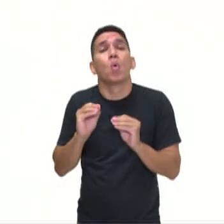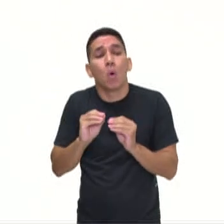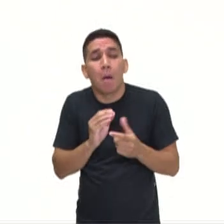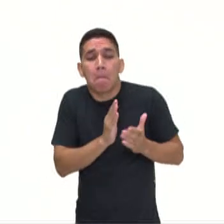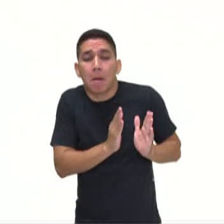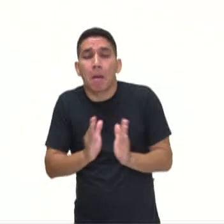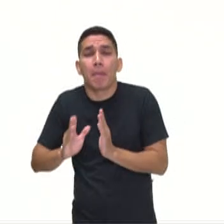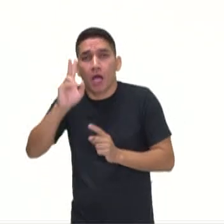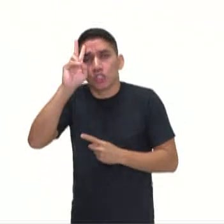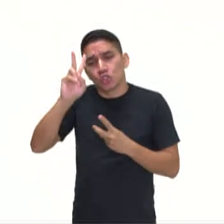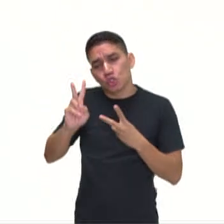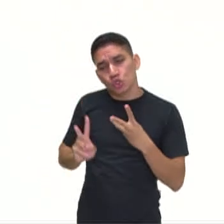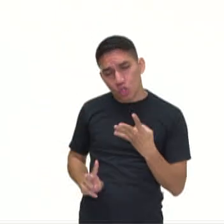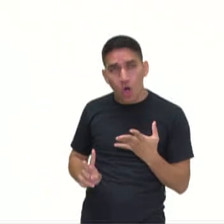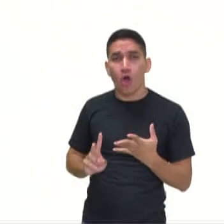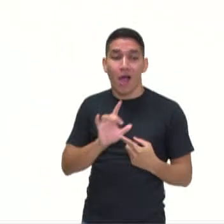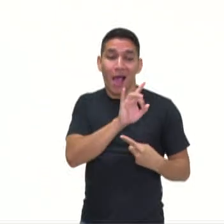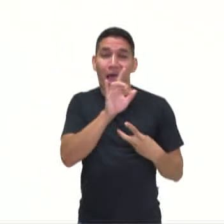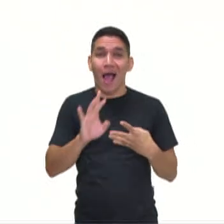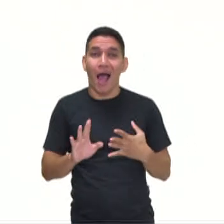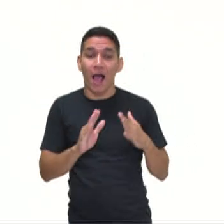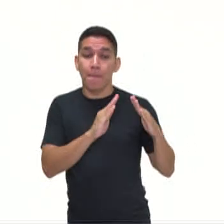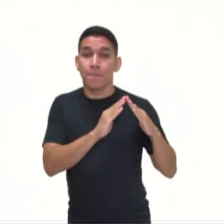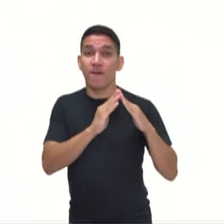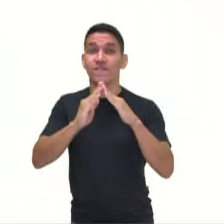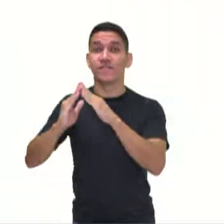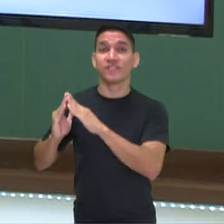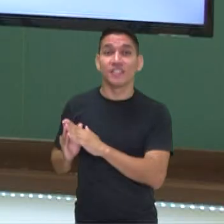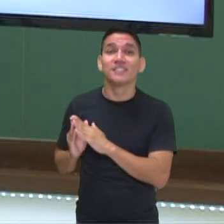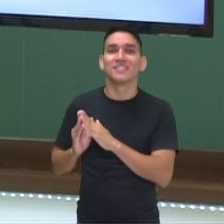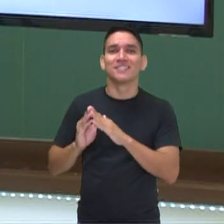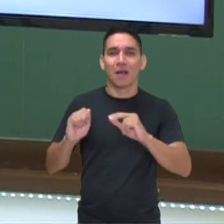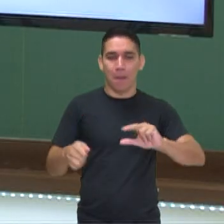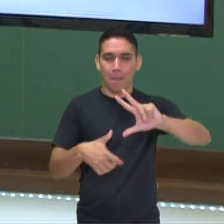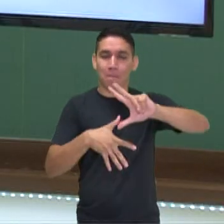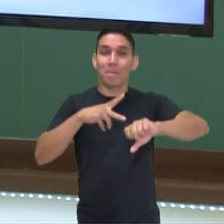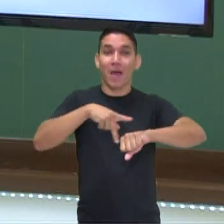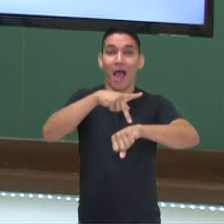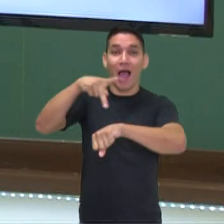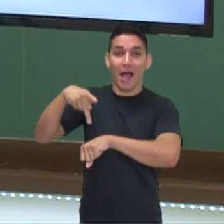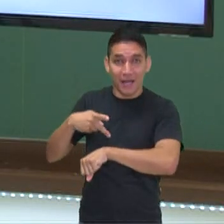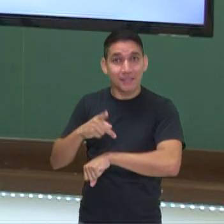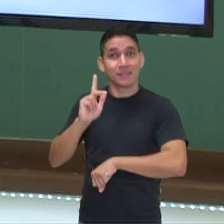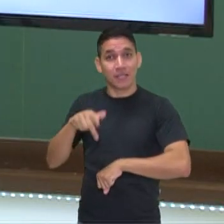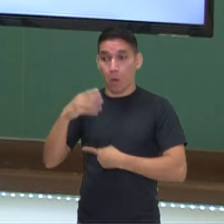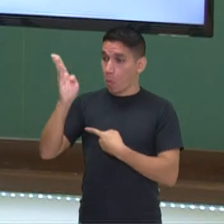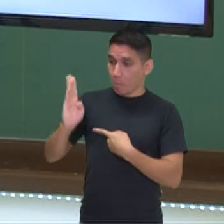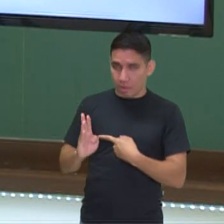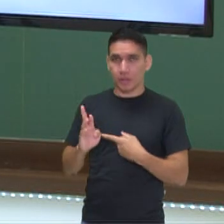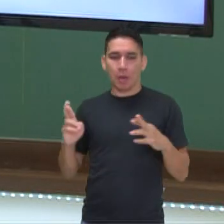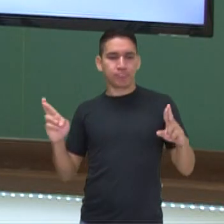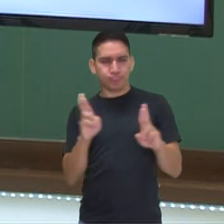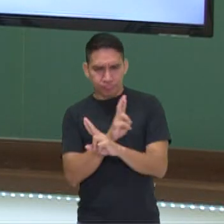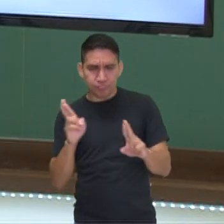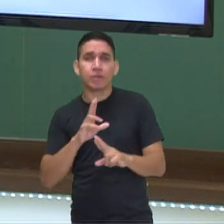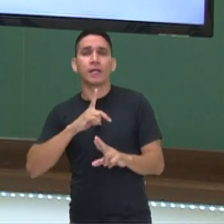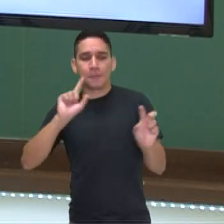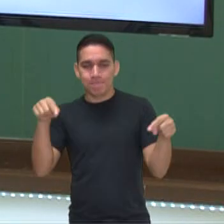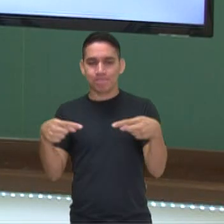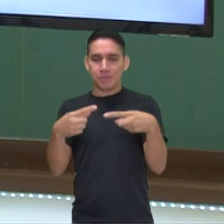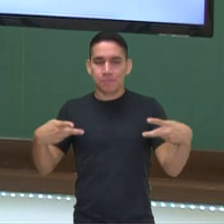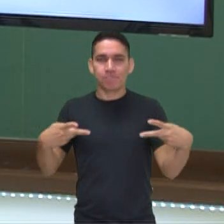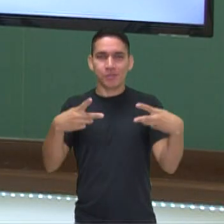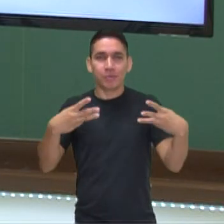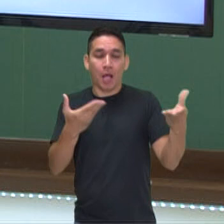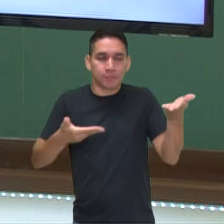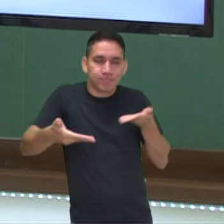vizinhas, né, dos nossos vizinhos aqui na América, que são países com quem o Brasil atualmente mantém relações comerciais.